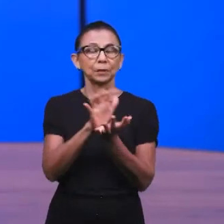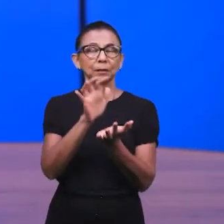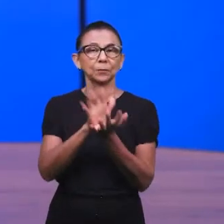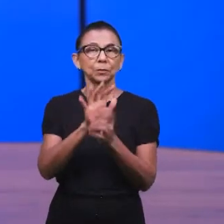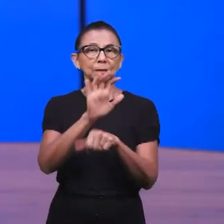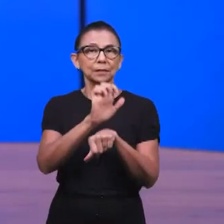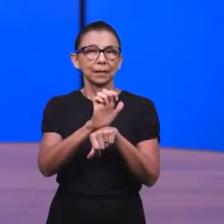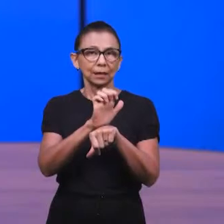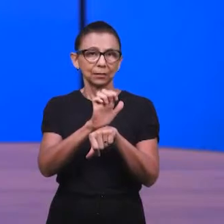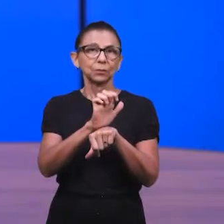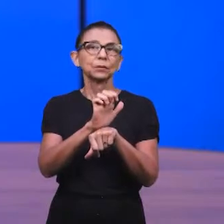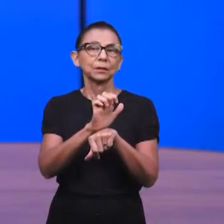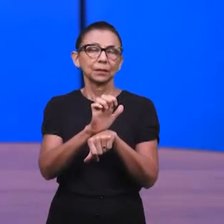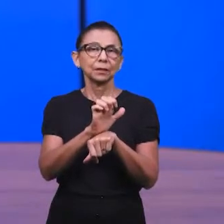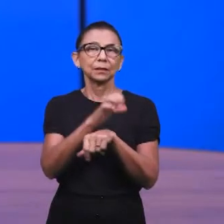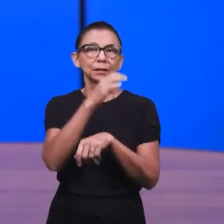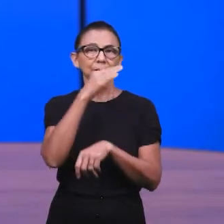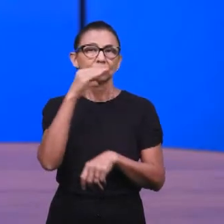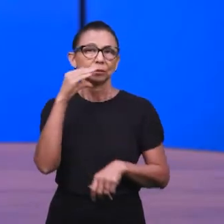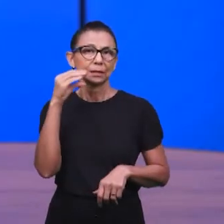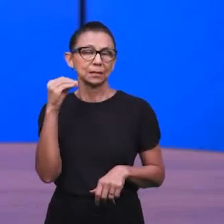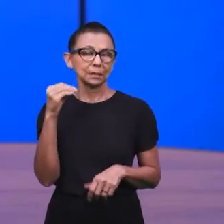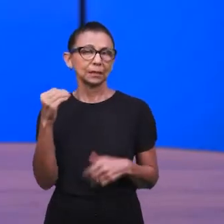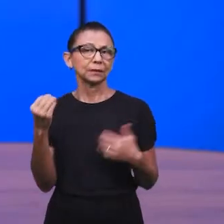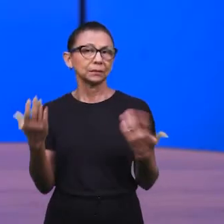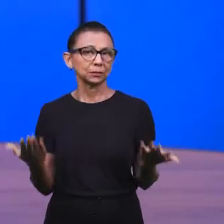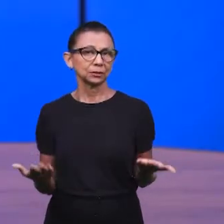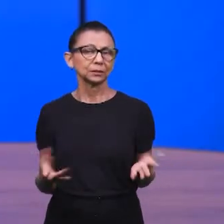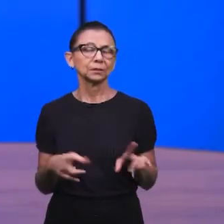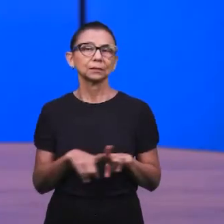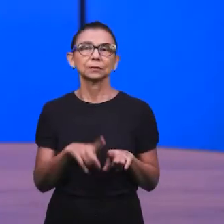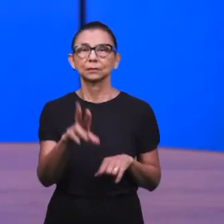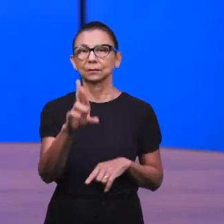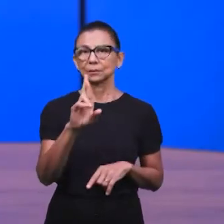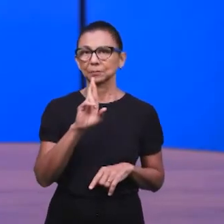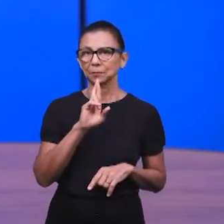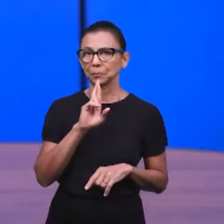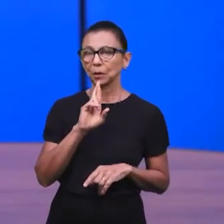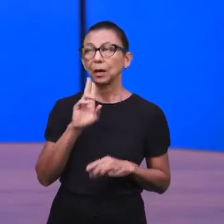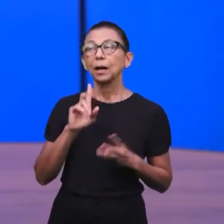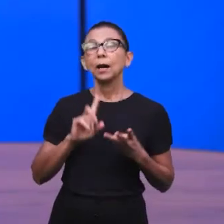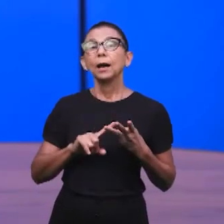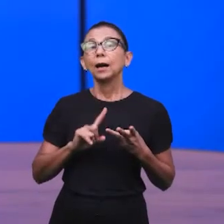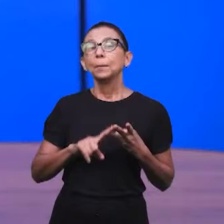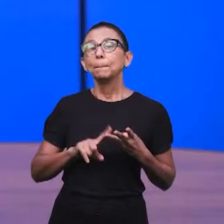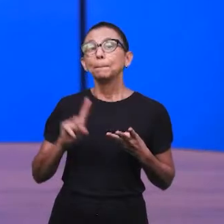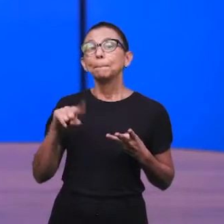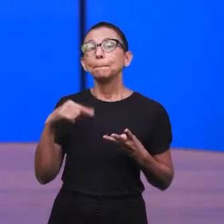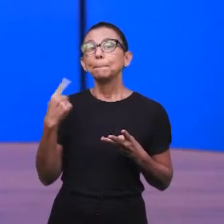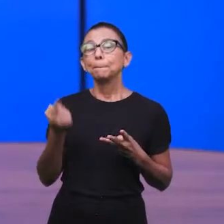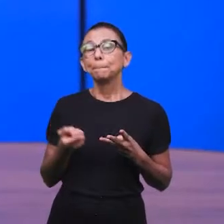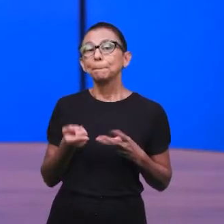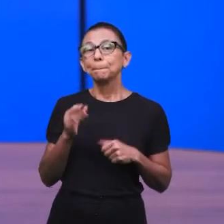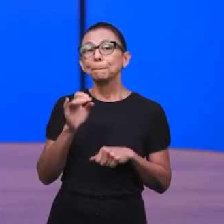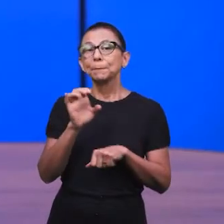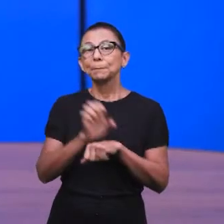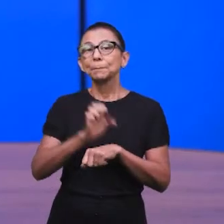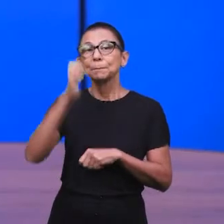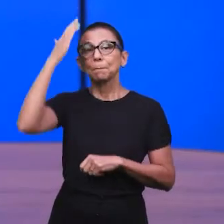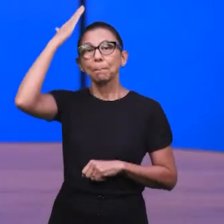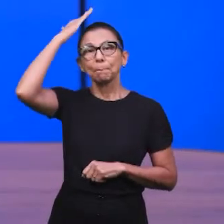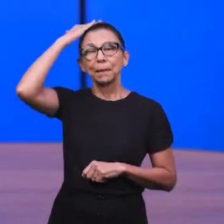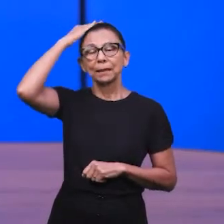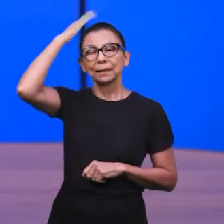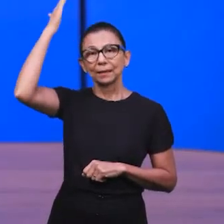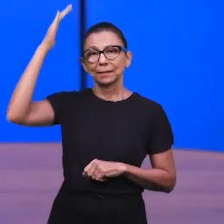E depois Pernambuco, o estado de Pernambuco, os adolescentes lá da igreja de Recife também vão dar uma resposta. De lá nós vamos para o